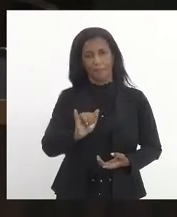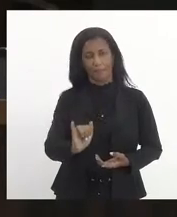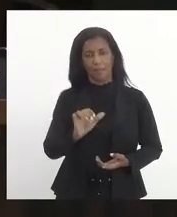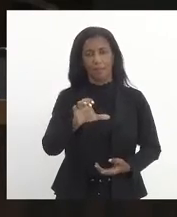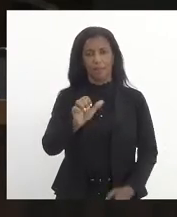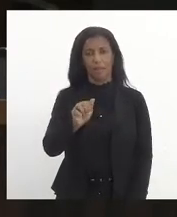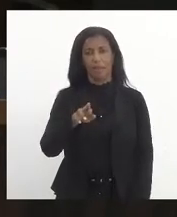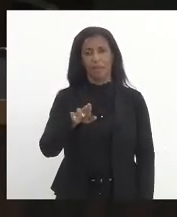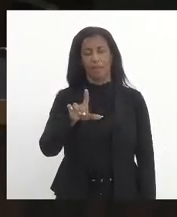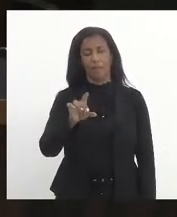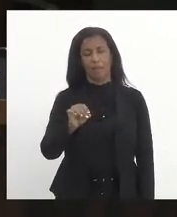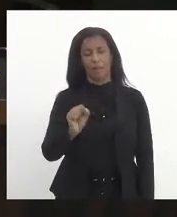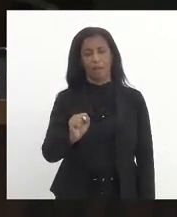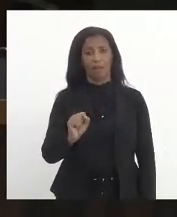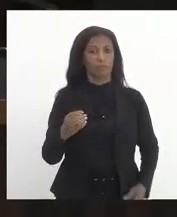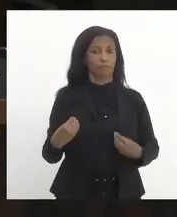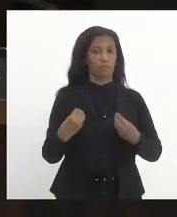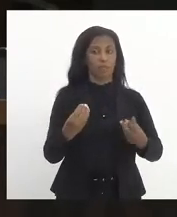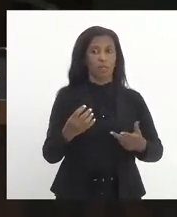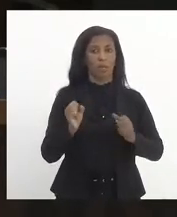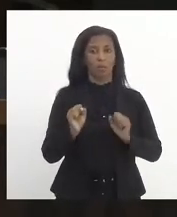Miller, que autoriza o Poder Executivo